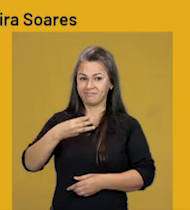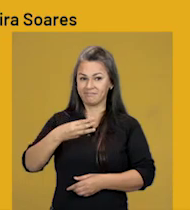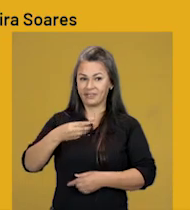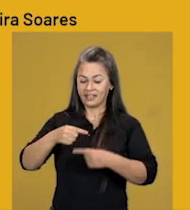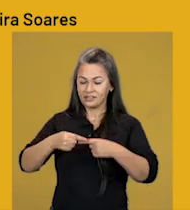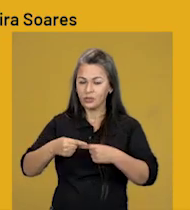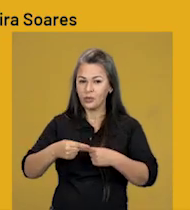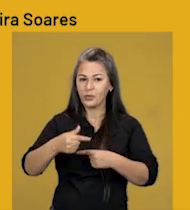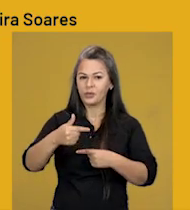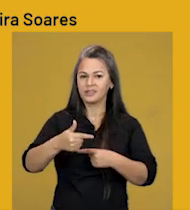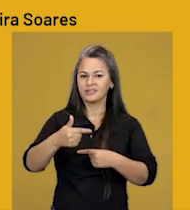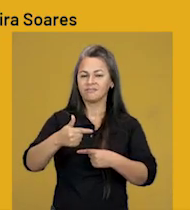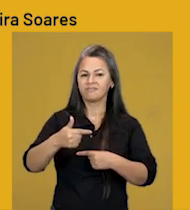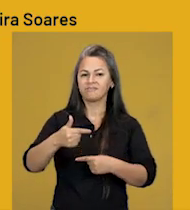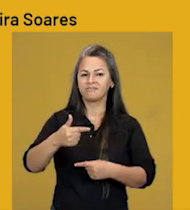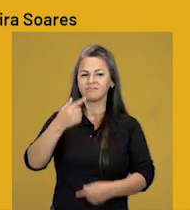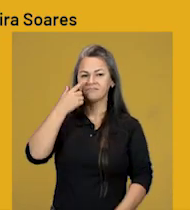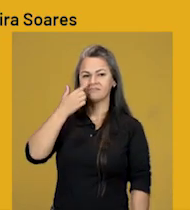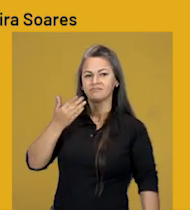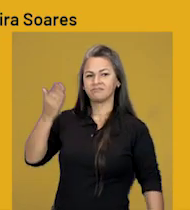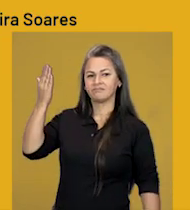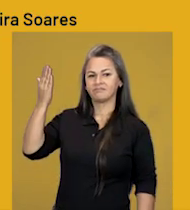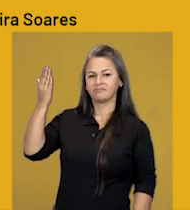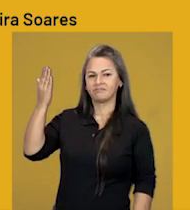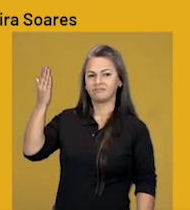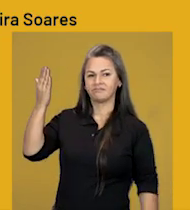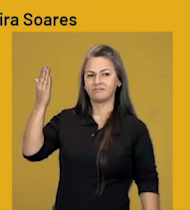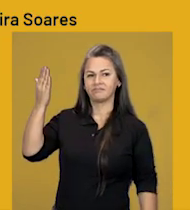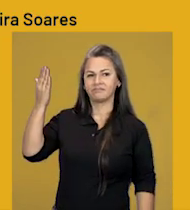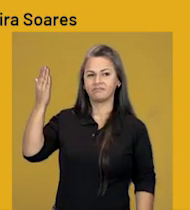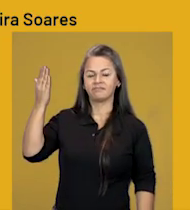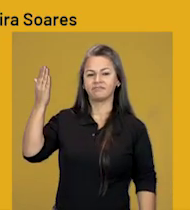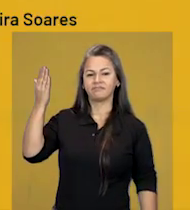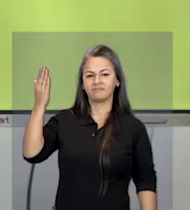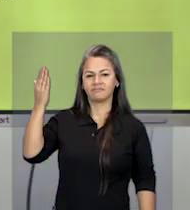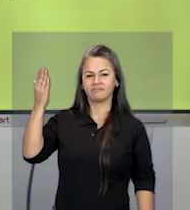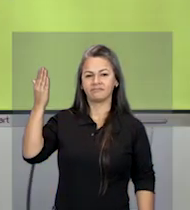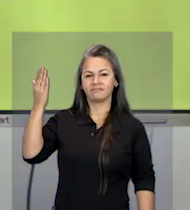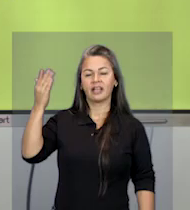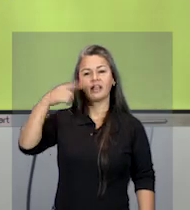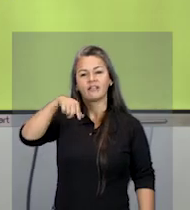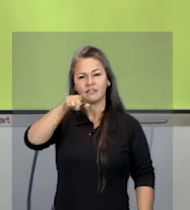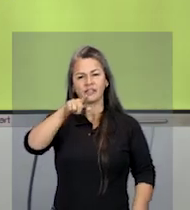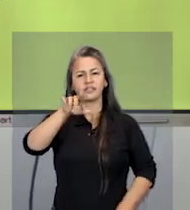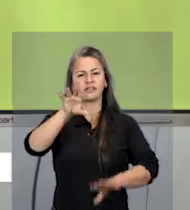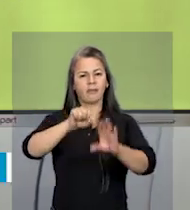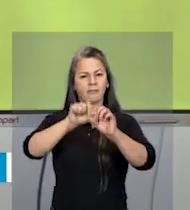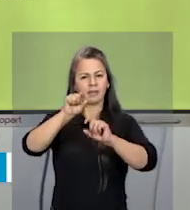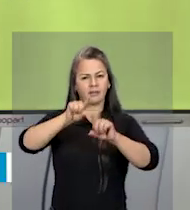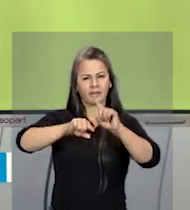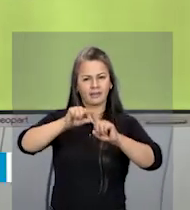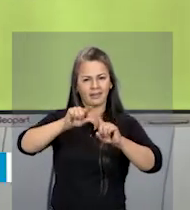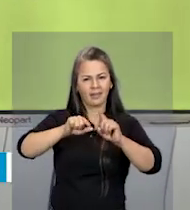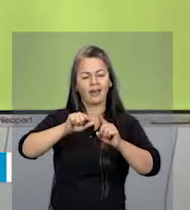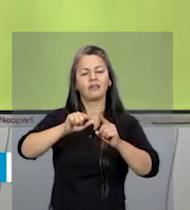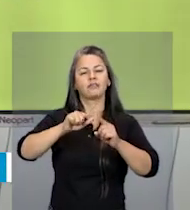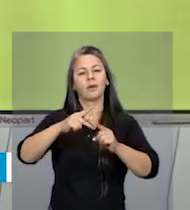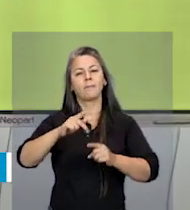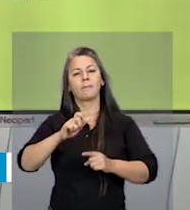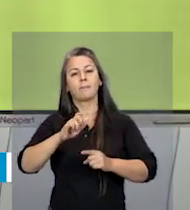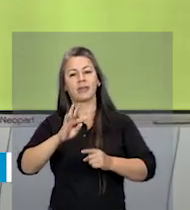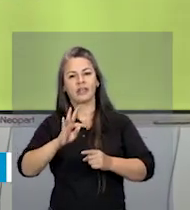3, e iremos trabalhar com a semana 2. Então, vou dar um tempinho para você pegar o seu PET, abrir lá